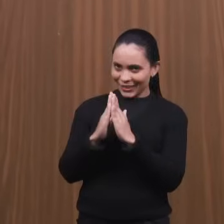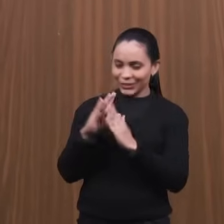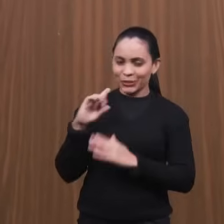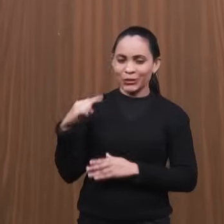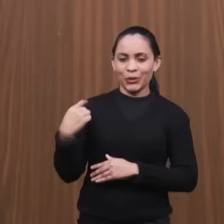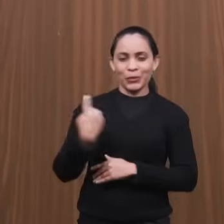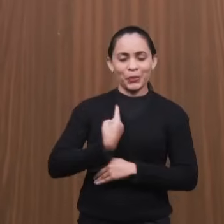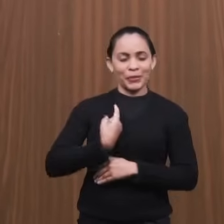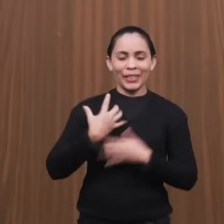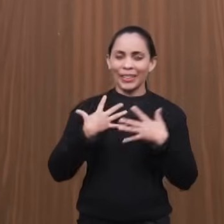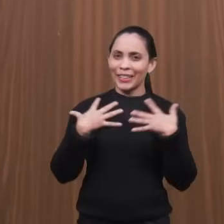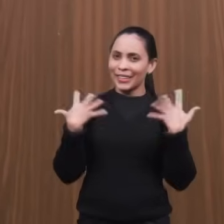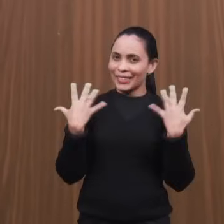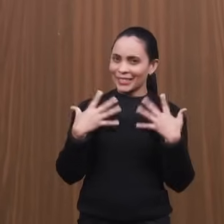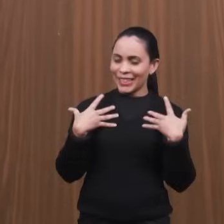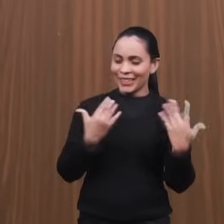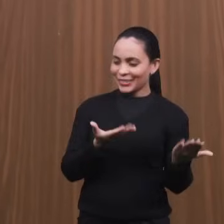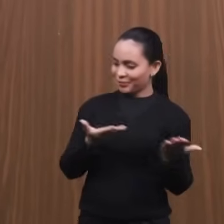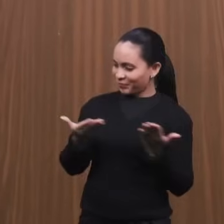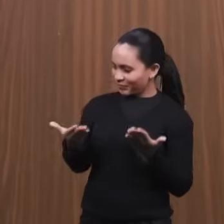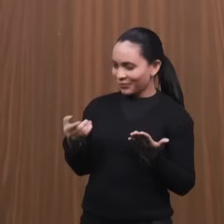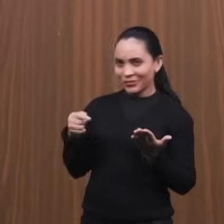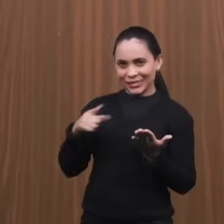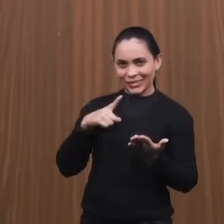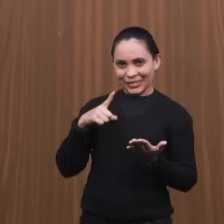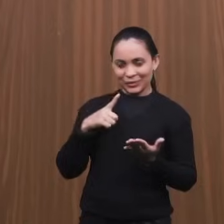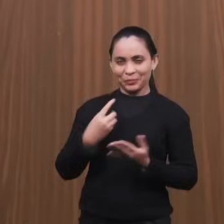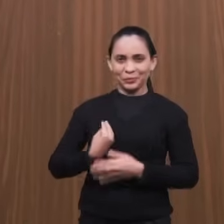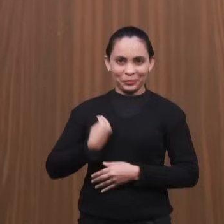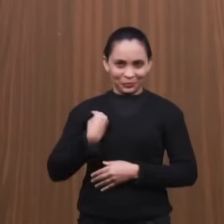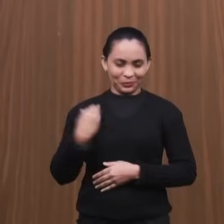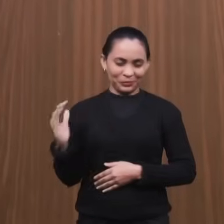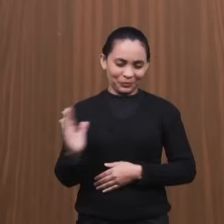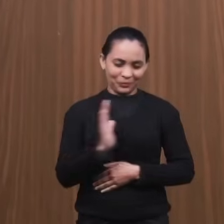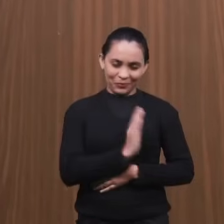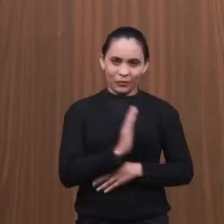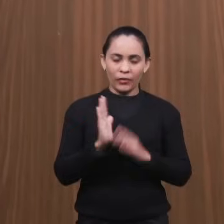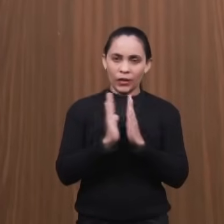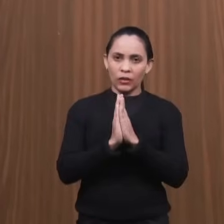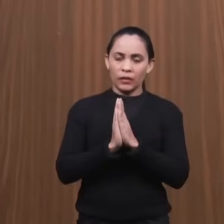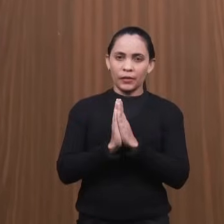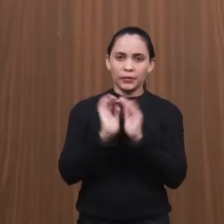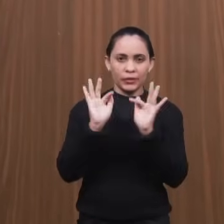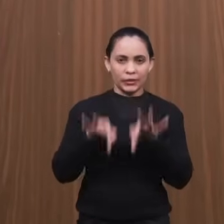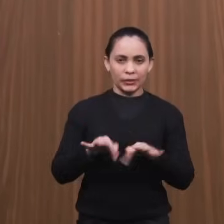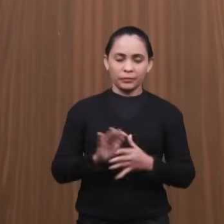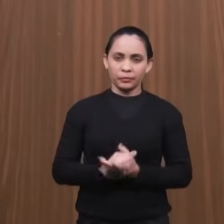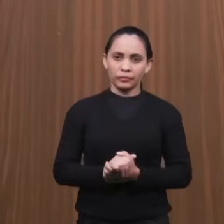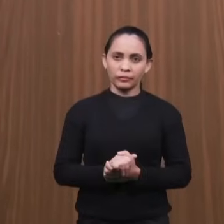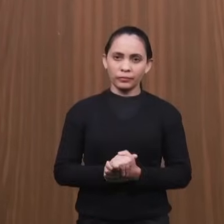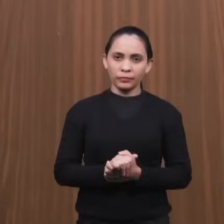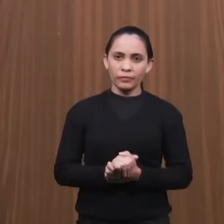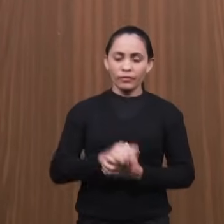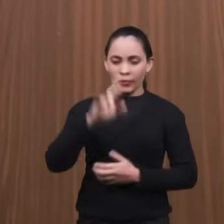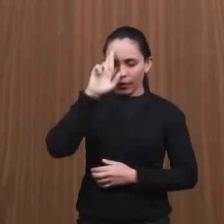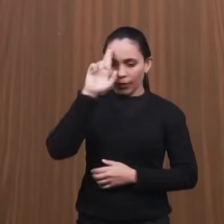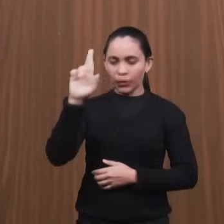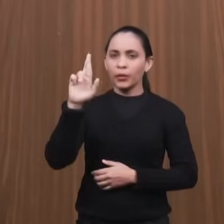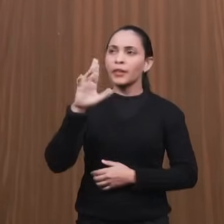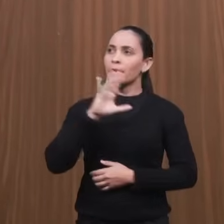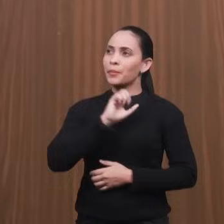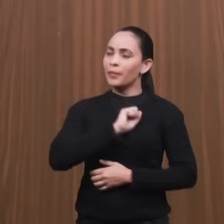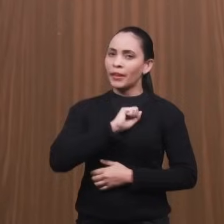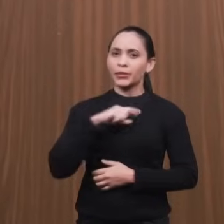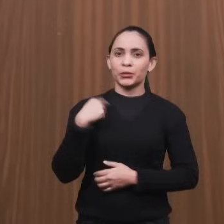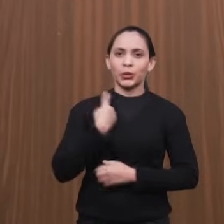nós teremos uma grande alegria em recebermos você ali. Vamos orar então, terminando este culto. Senhor amado,